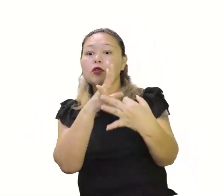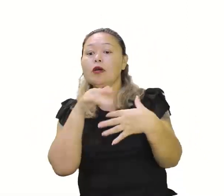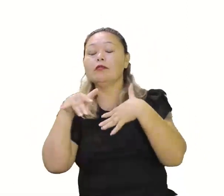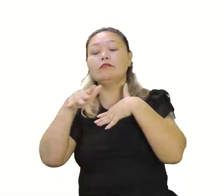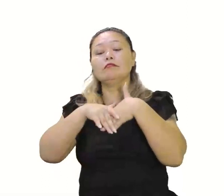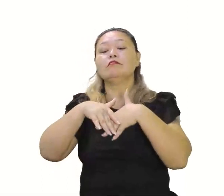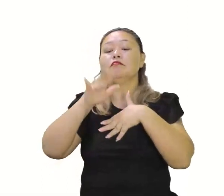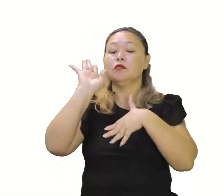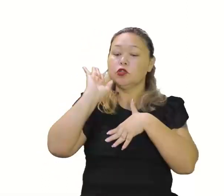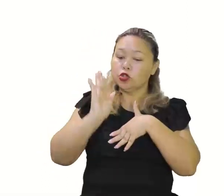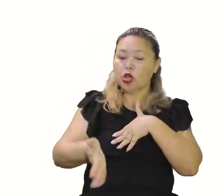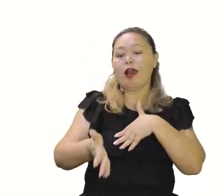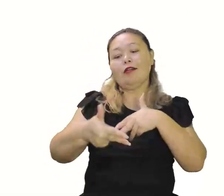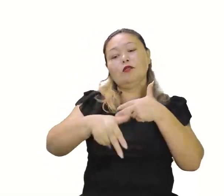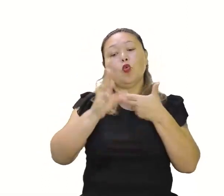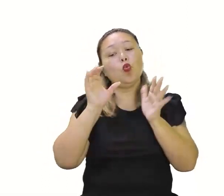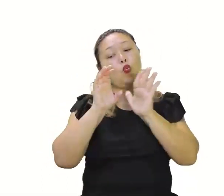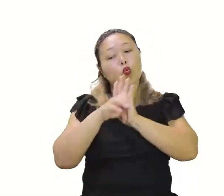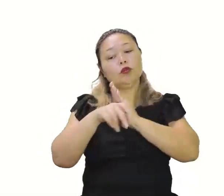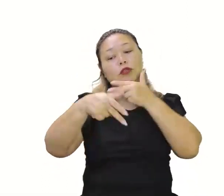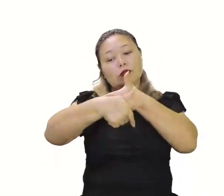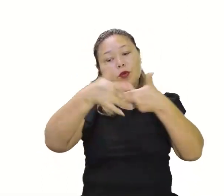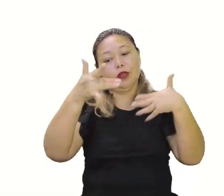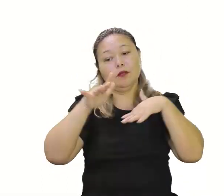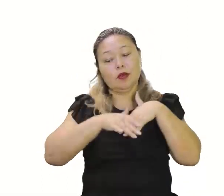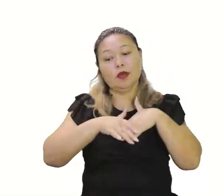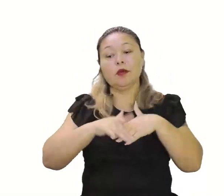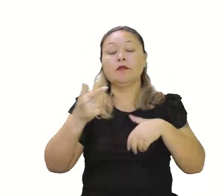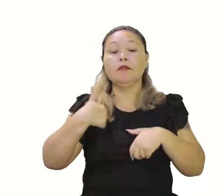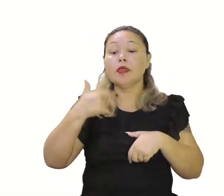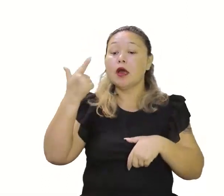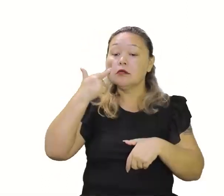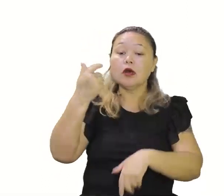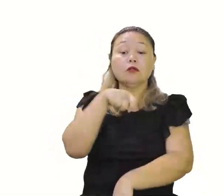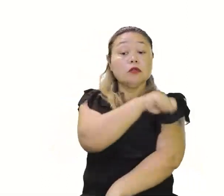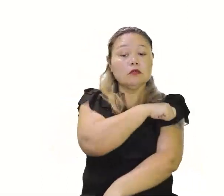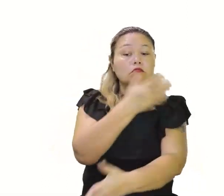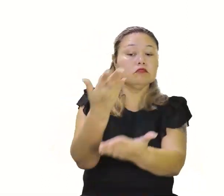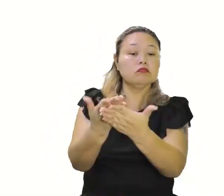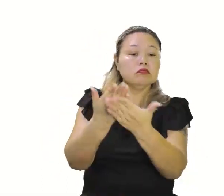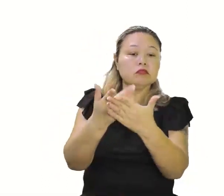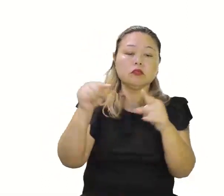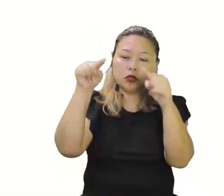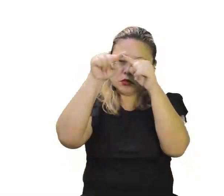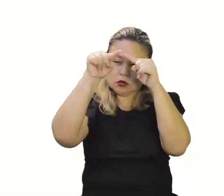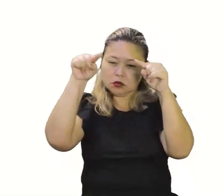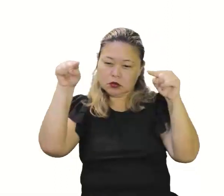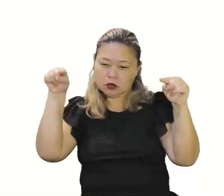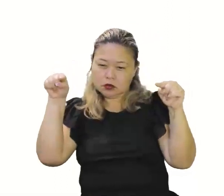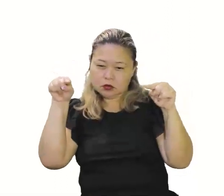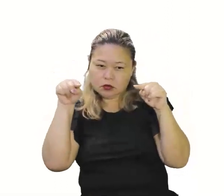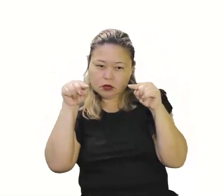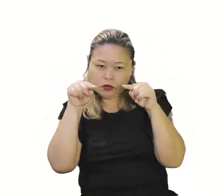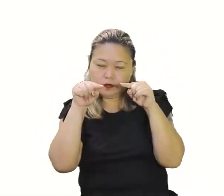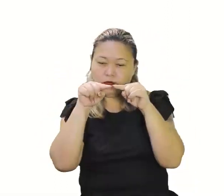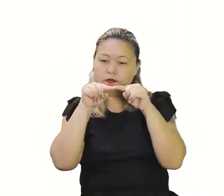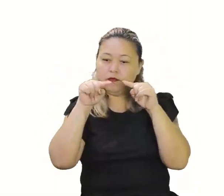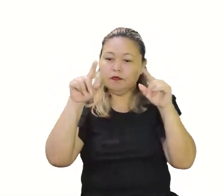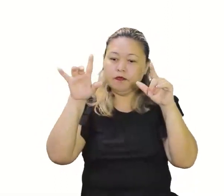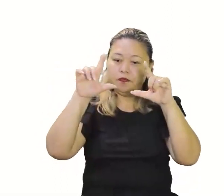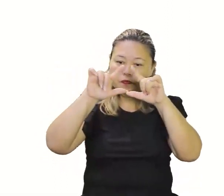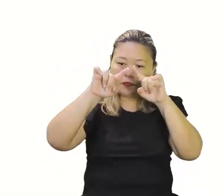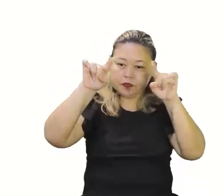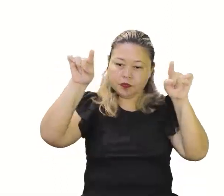sendo trabalhado esse conceito. Então quer dizer que se eu levar os alunos ali para estudar, por exemplo, aquele triângulo, aquele quadrilátero, aquelas